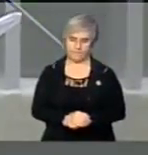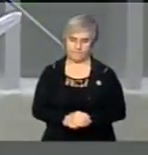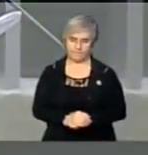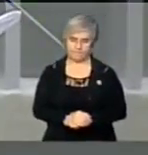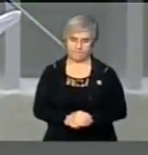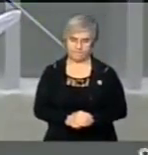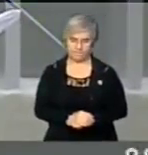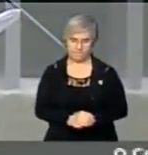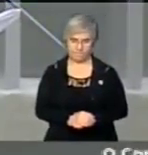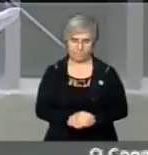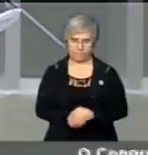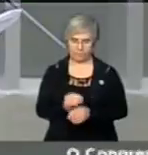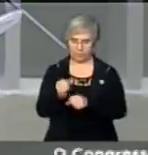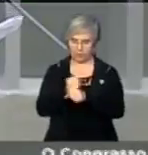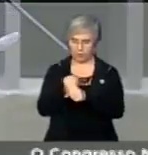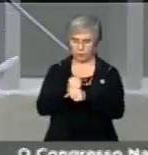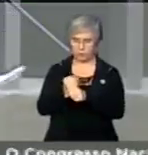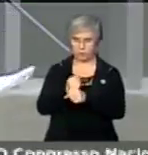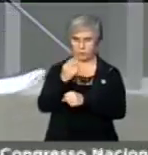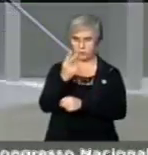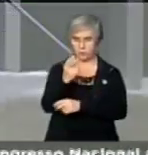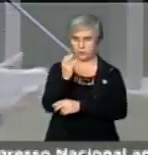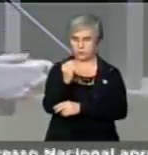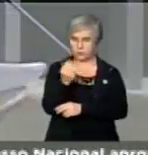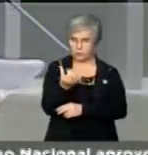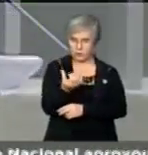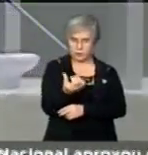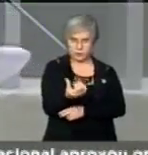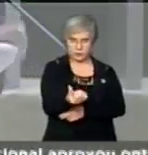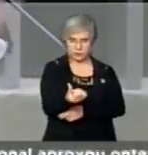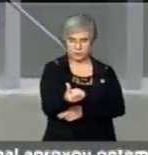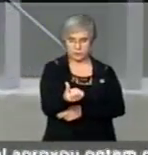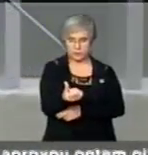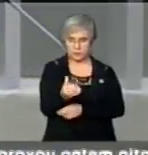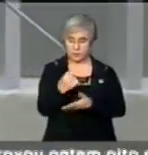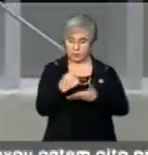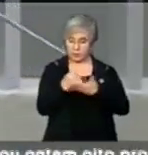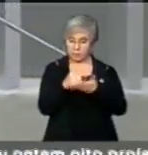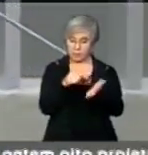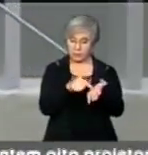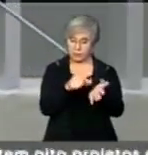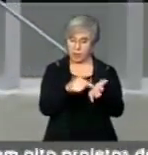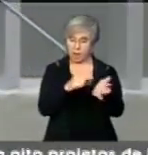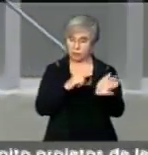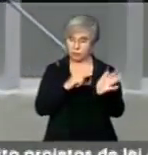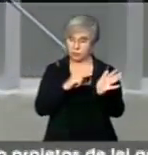no ano de 2016, de acordo com o que está previsto